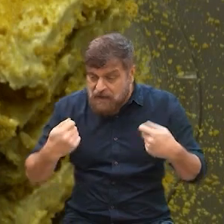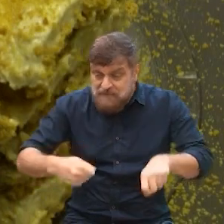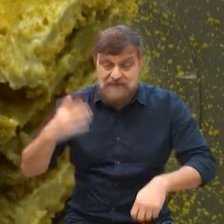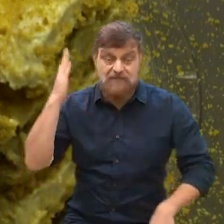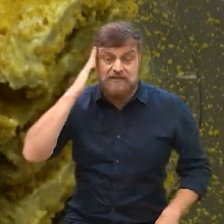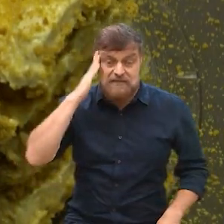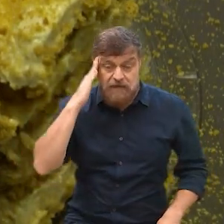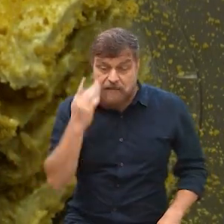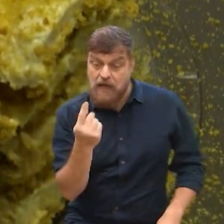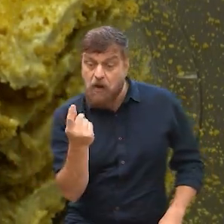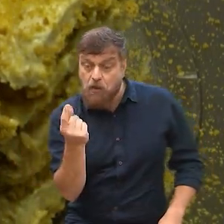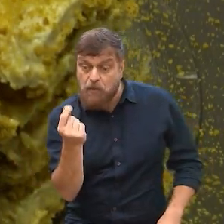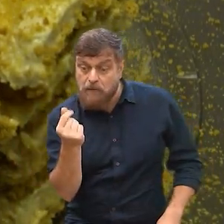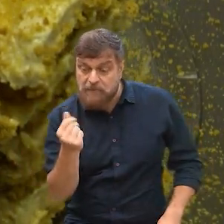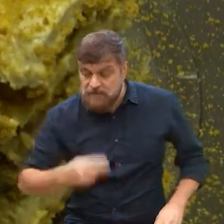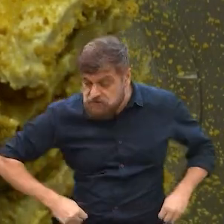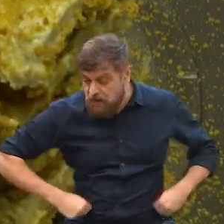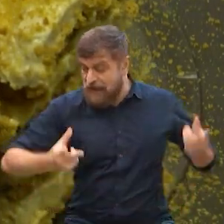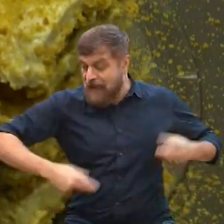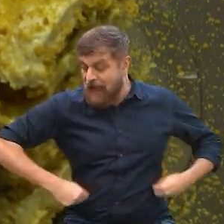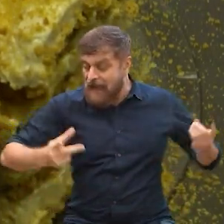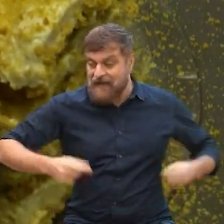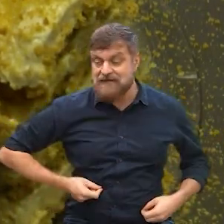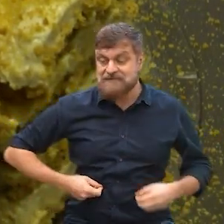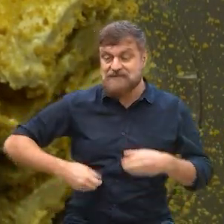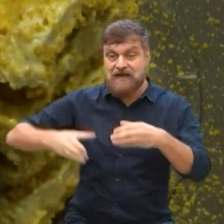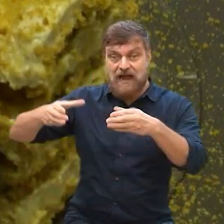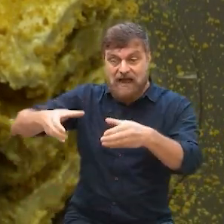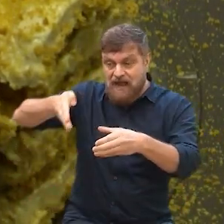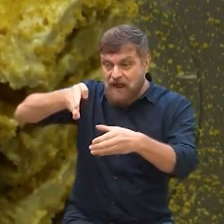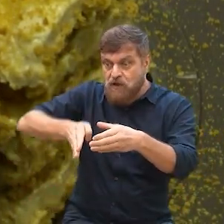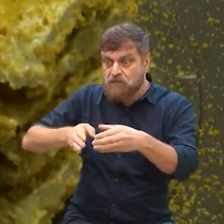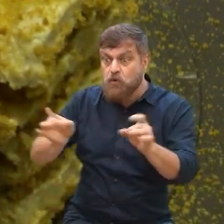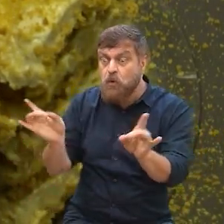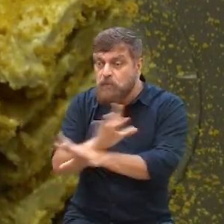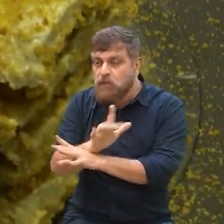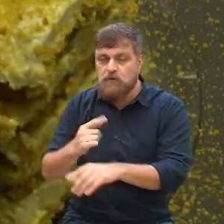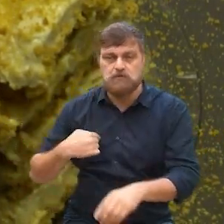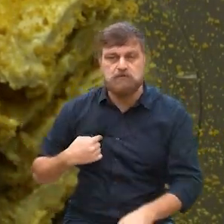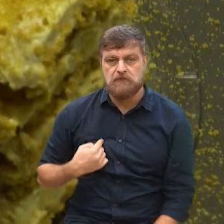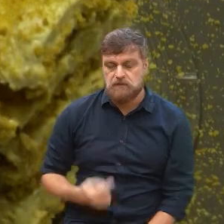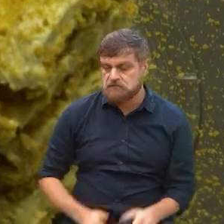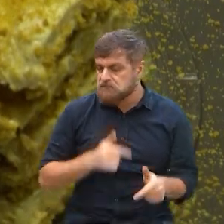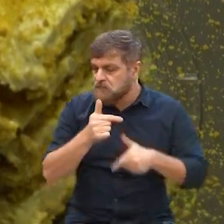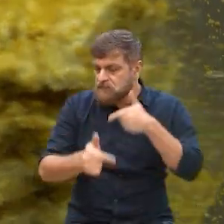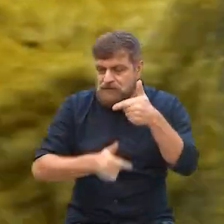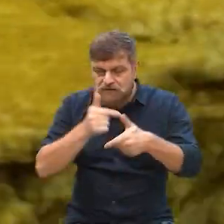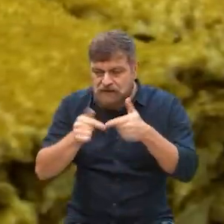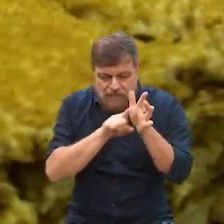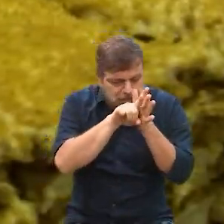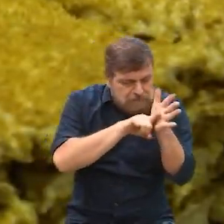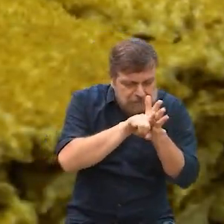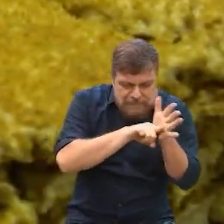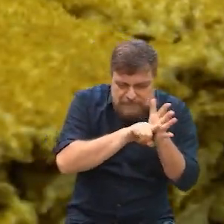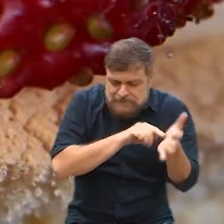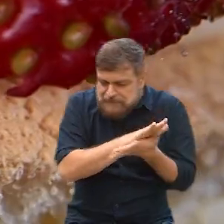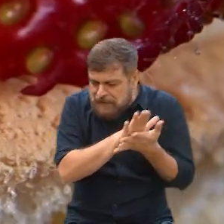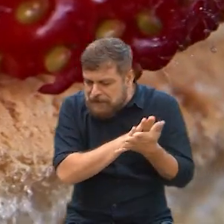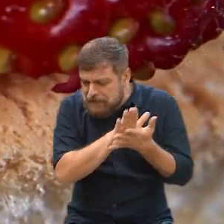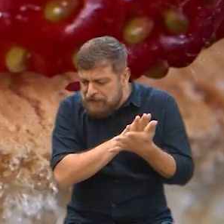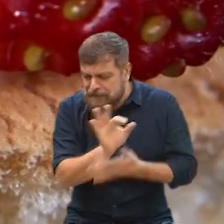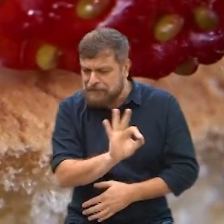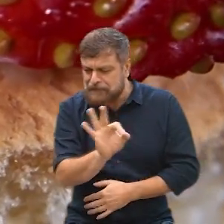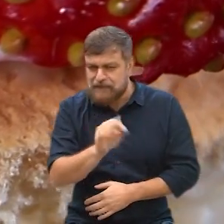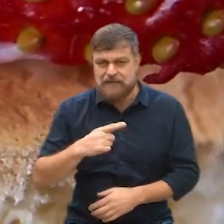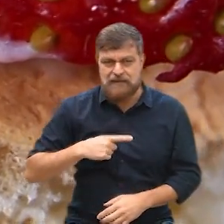aquilo que você coloca para ver o preço final. Exatamente, é isso? Não tinha feito nenhum trabalho de precificação, de nada.